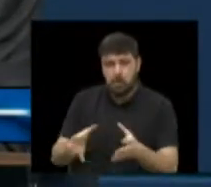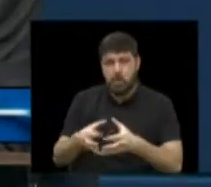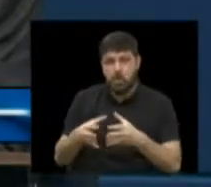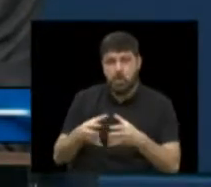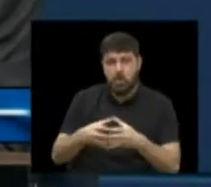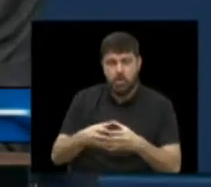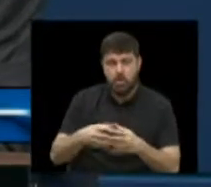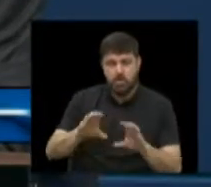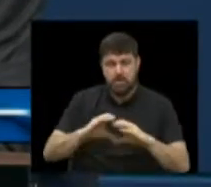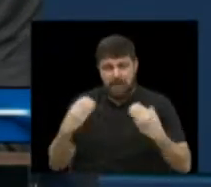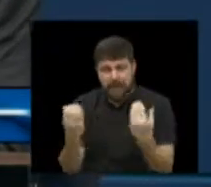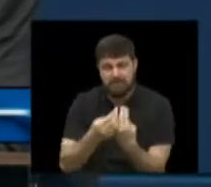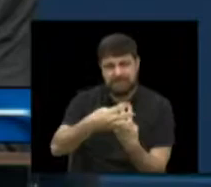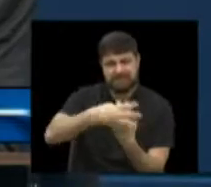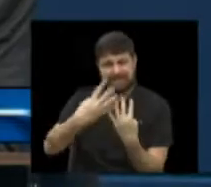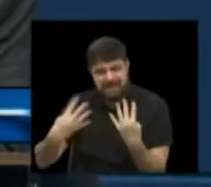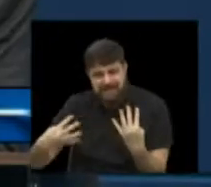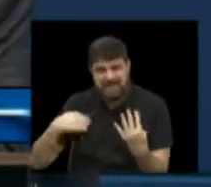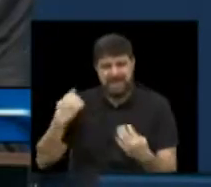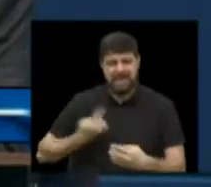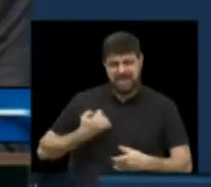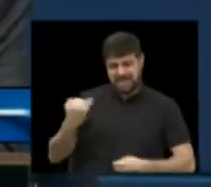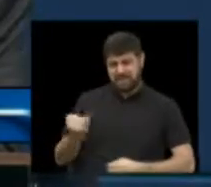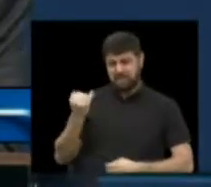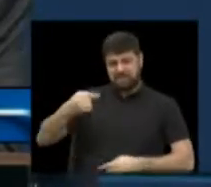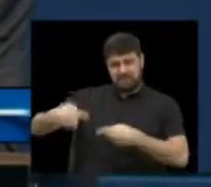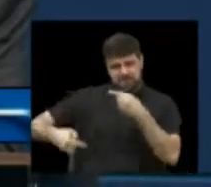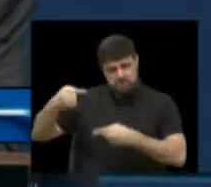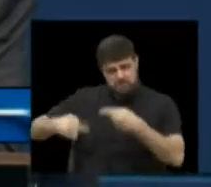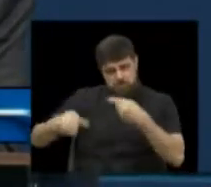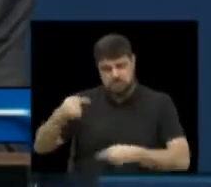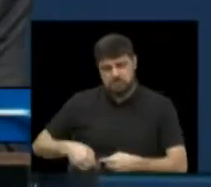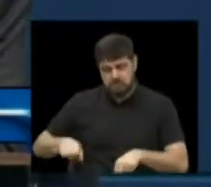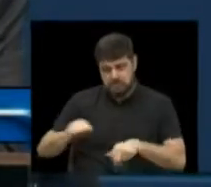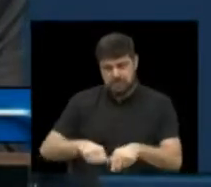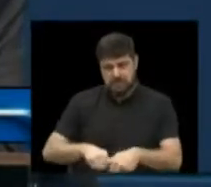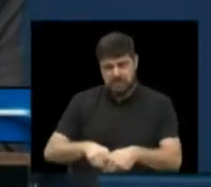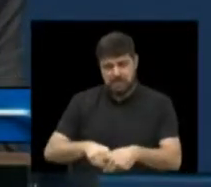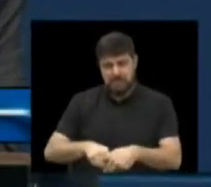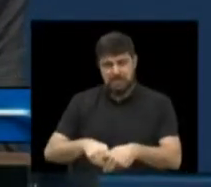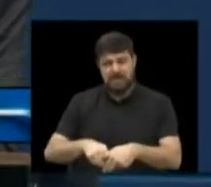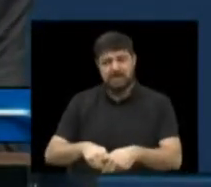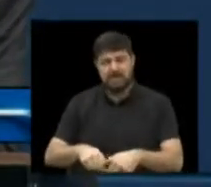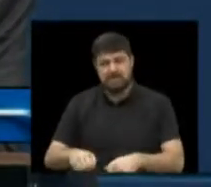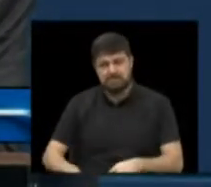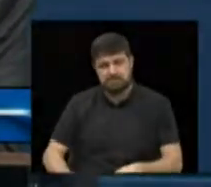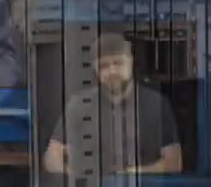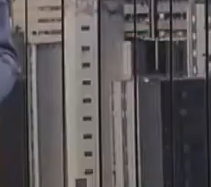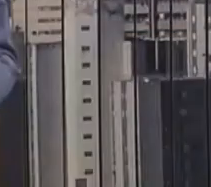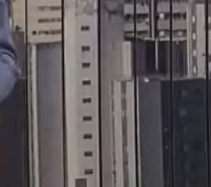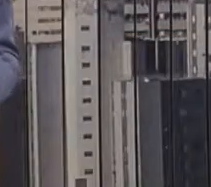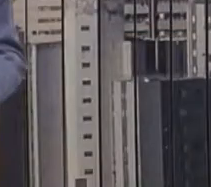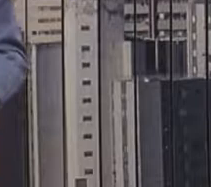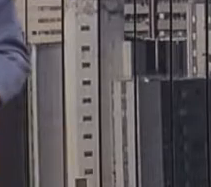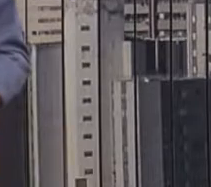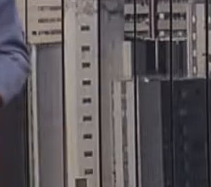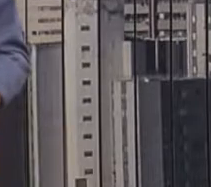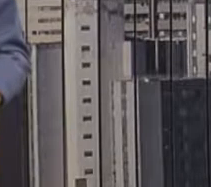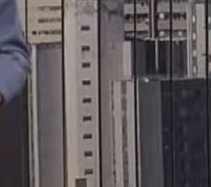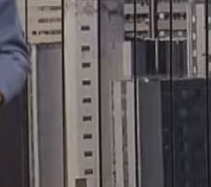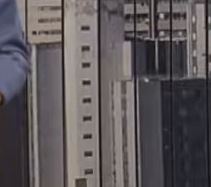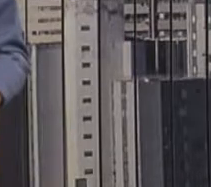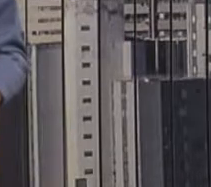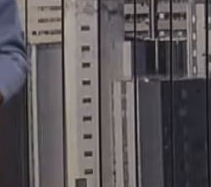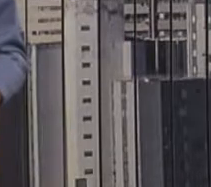gente reforçar a importância dos debates sobre gênero, sobre sexualidade, em todos os espaços. E em